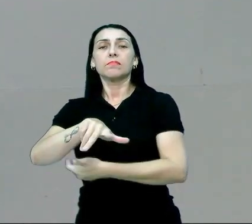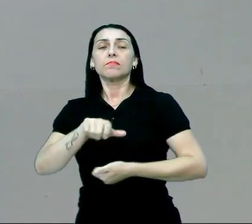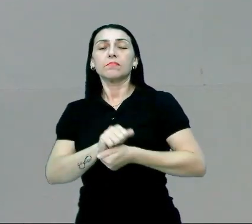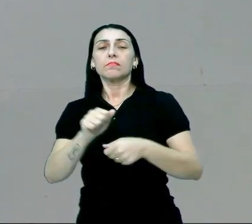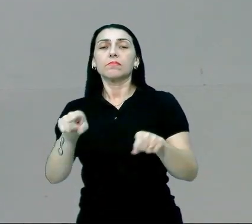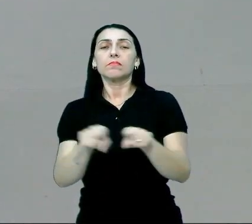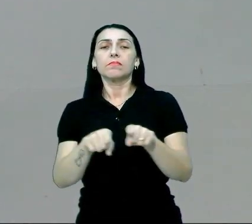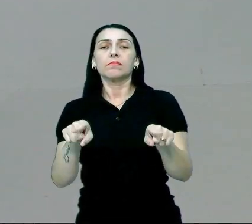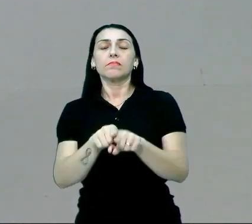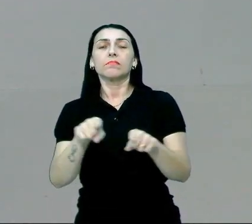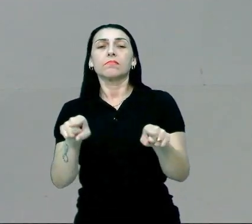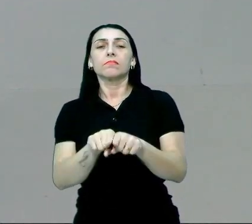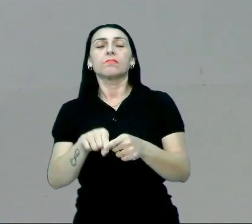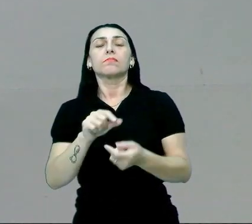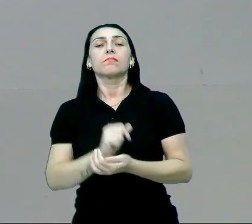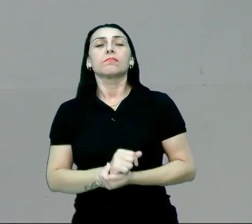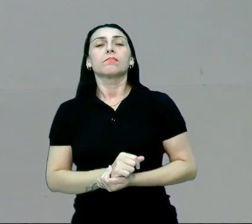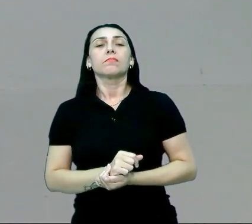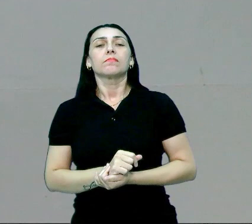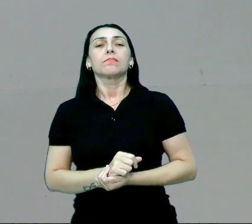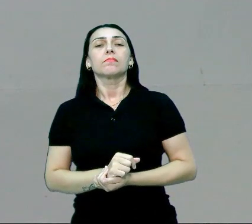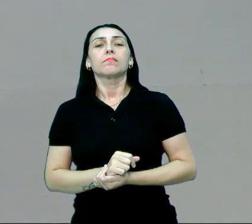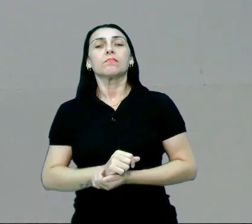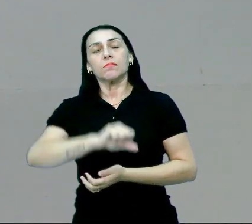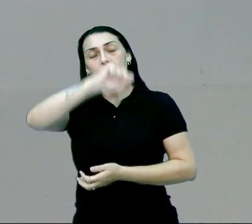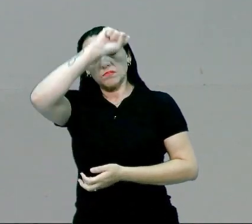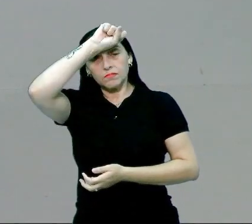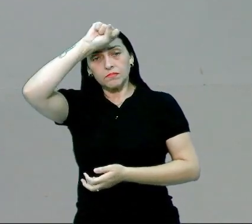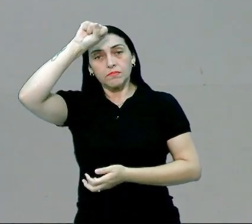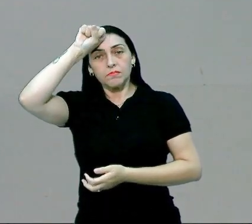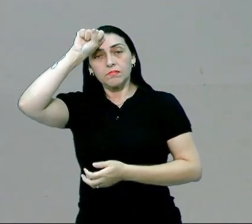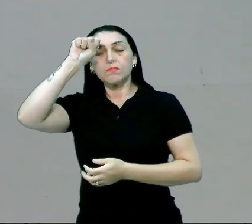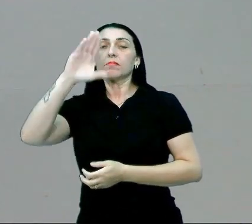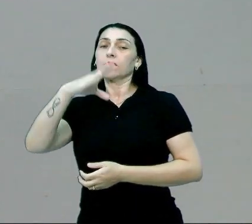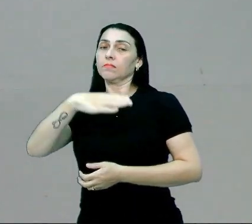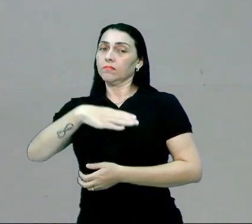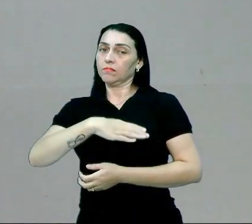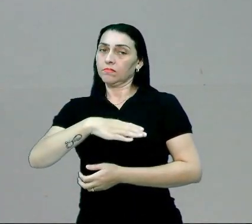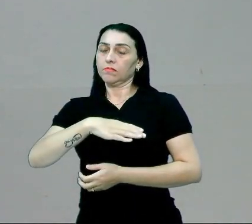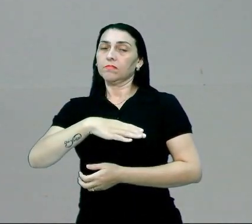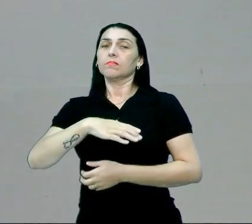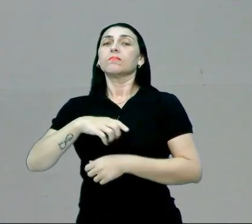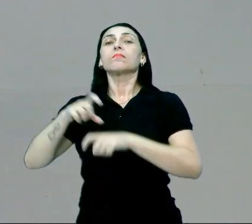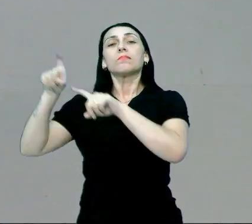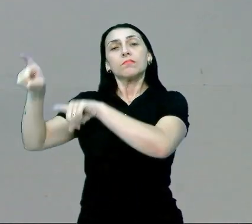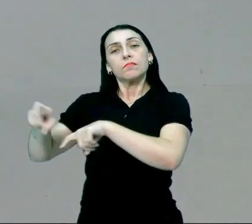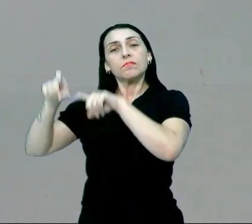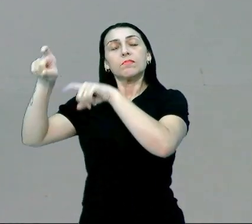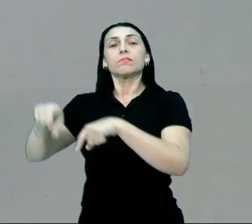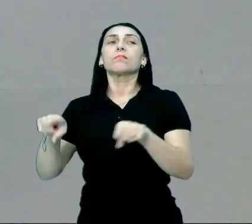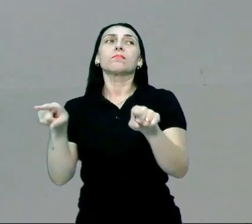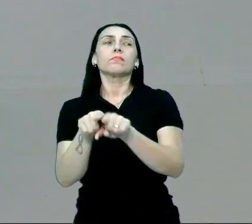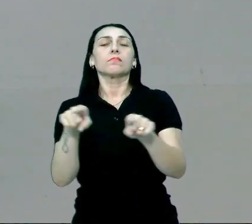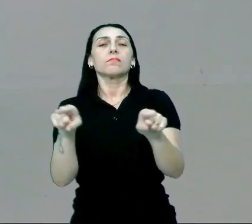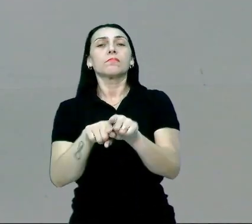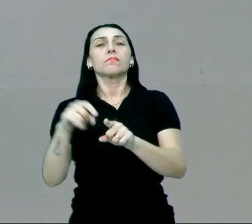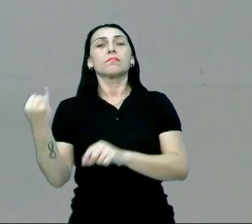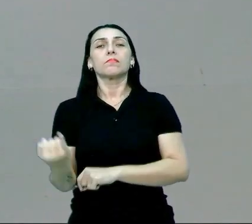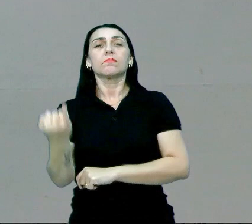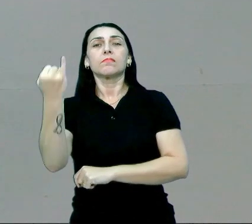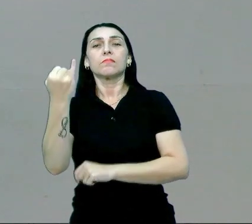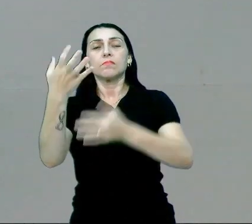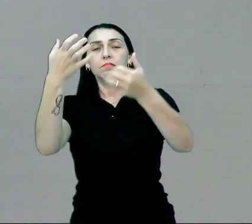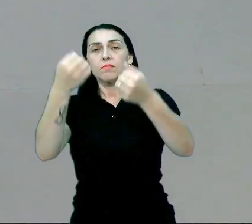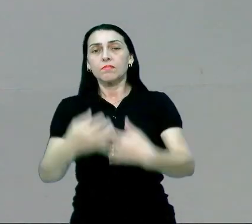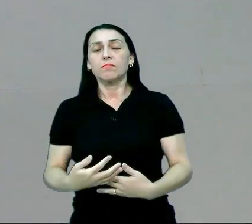e também trata a respeito da sociologia urbana e sociologia rural. É interessante